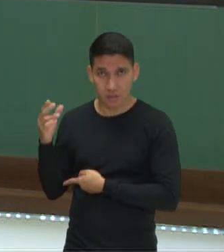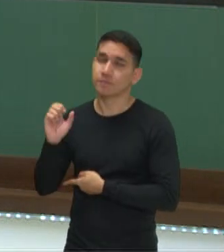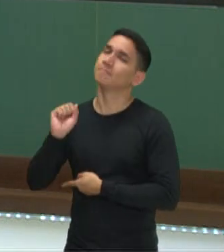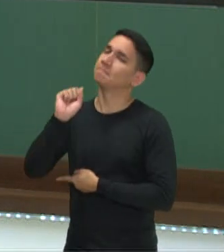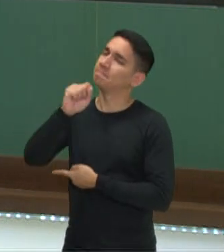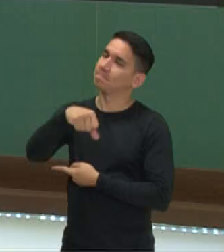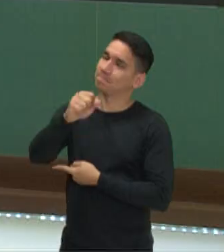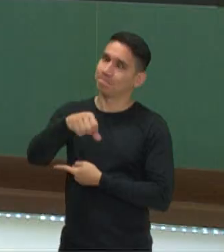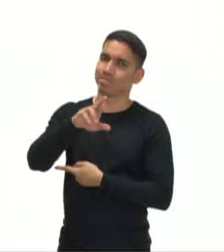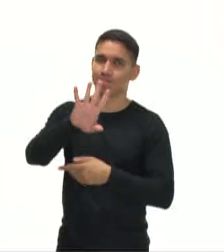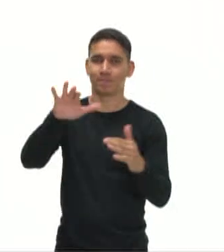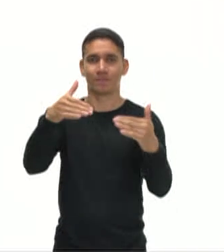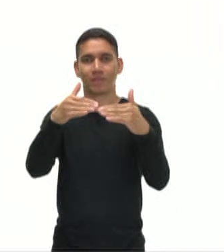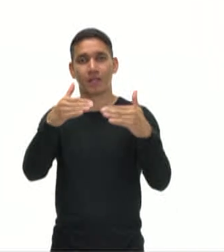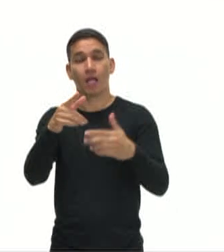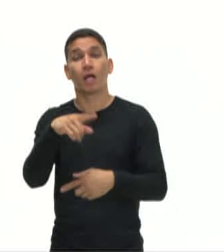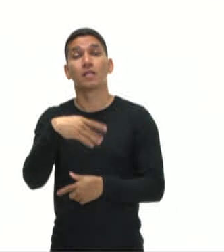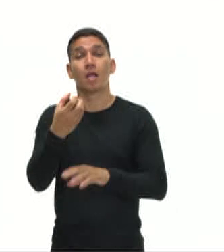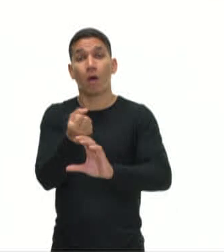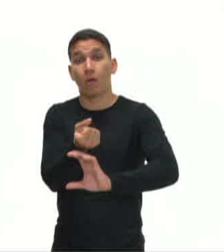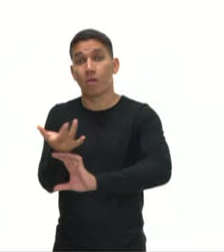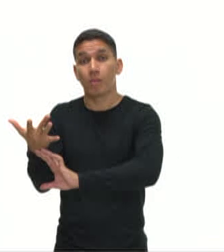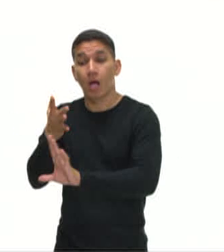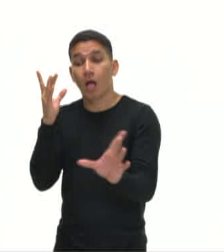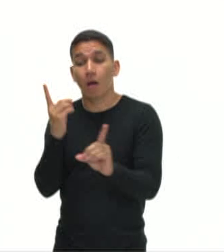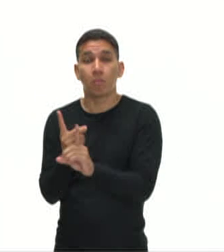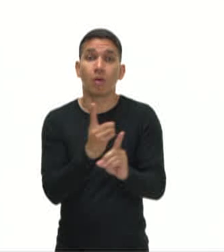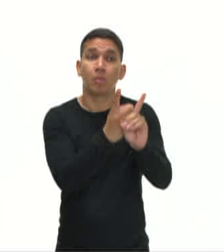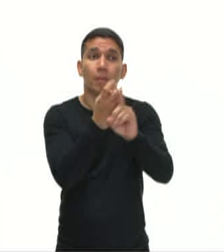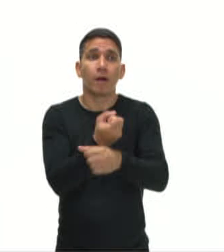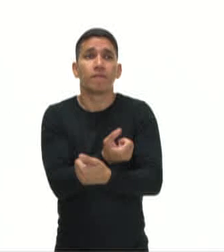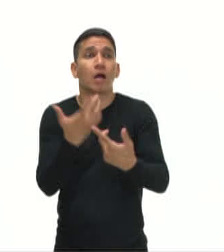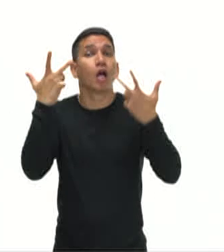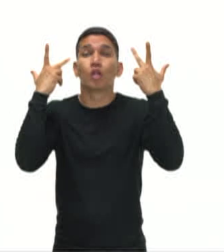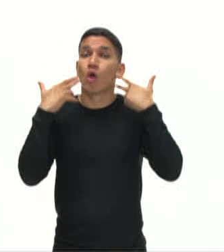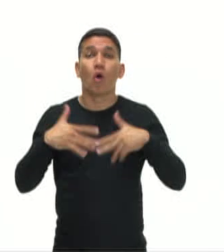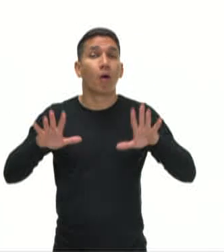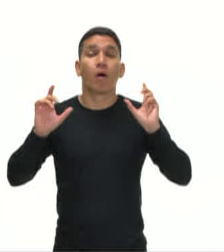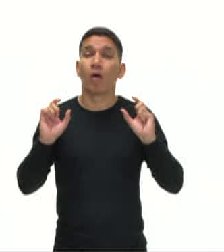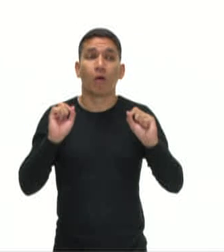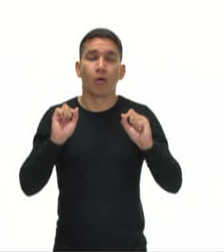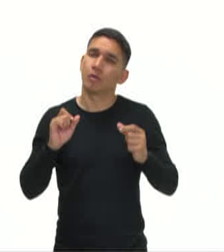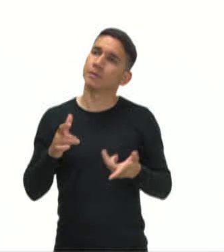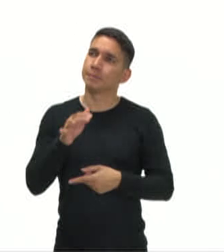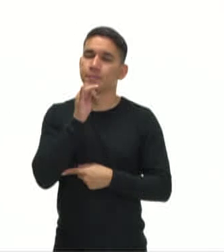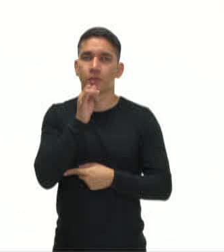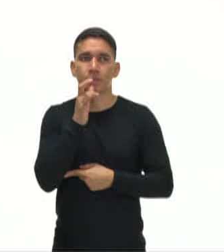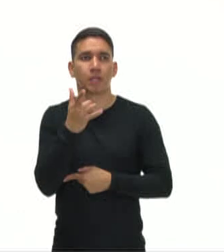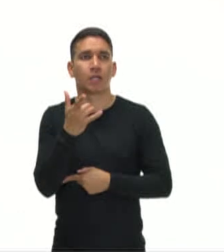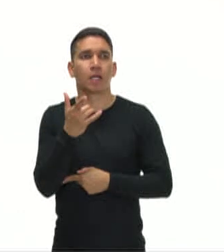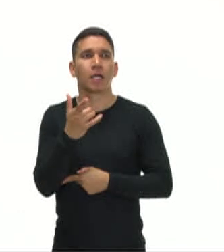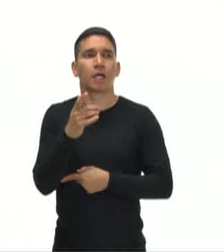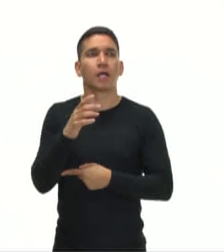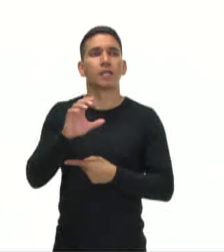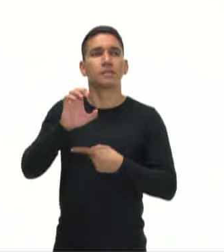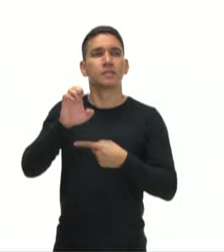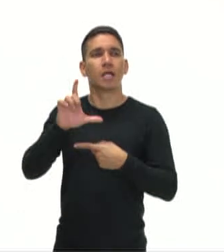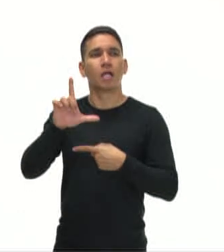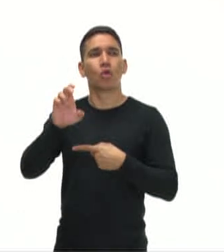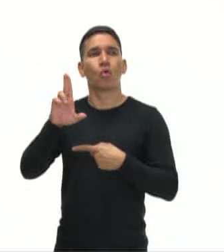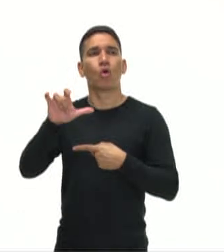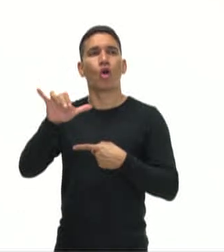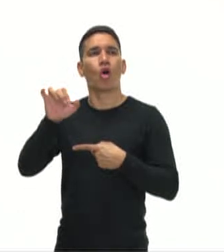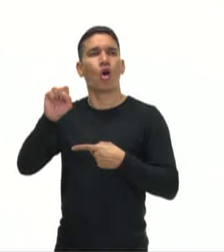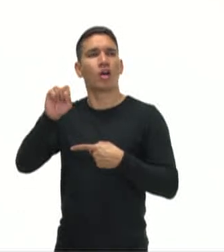revelam bastante. Os polímeros, eles são encontrados naturalmente, né? Por exemplo, a celulose, as